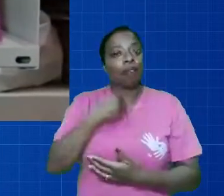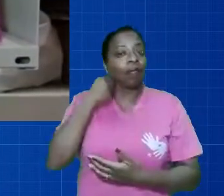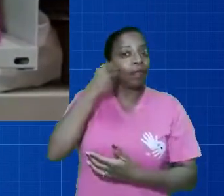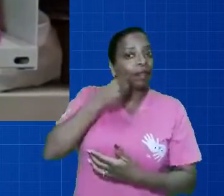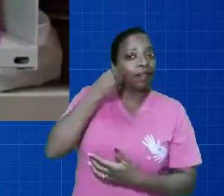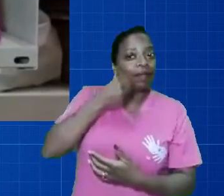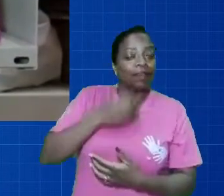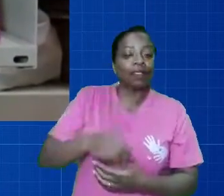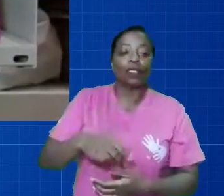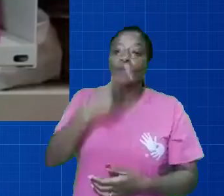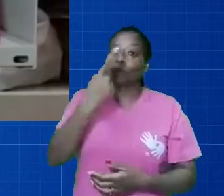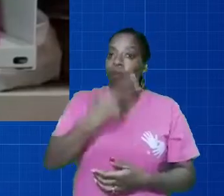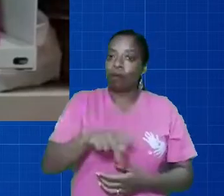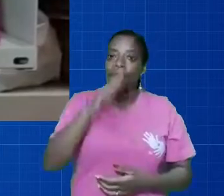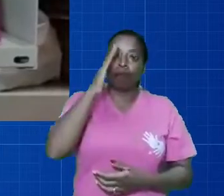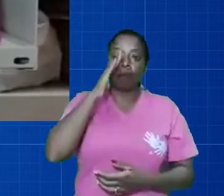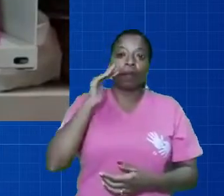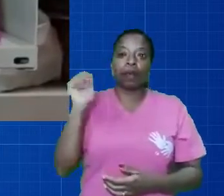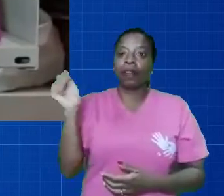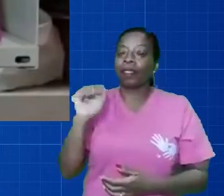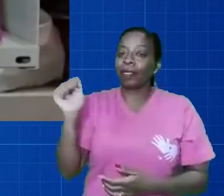da região metropolitana.